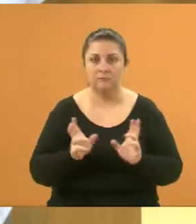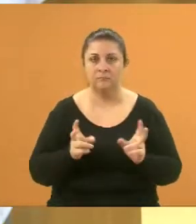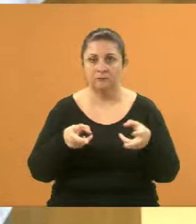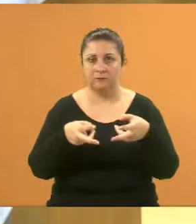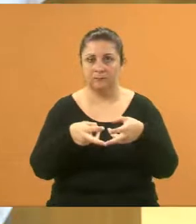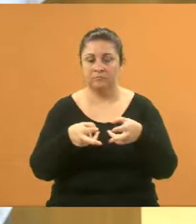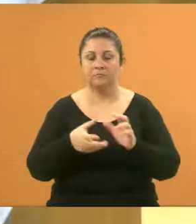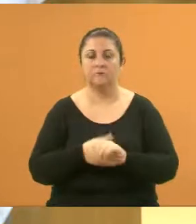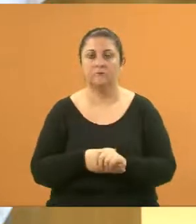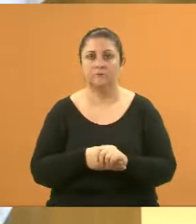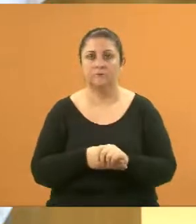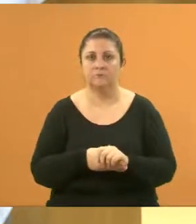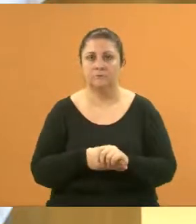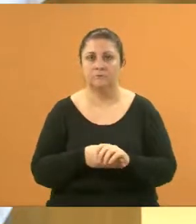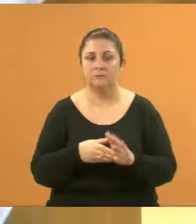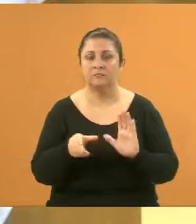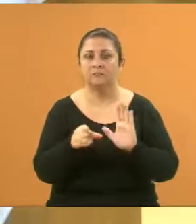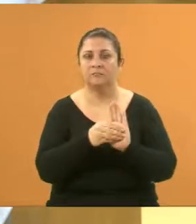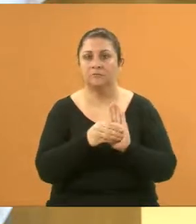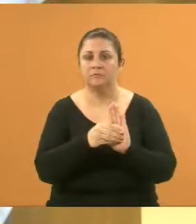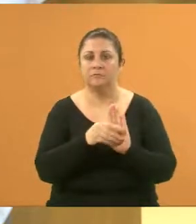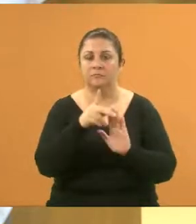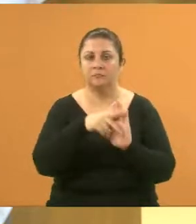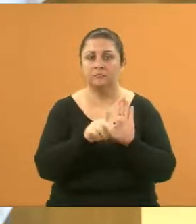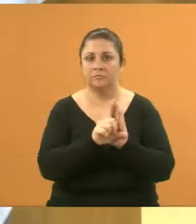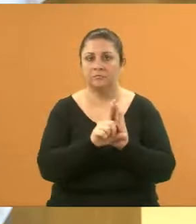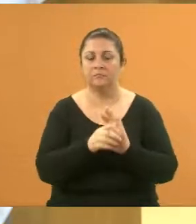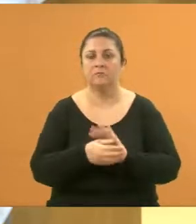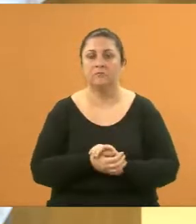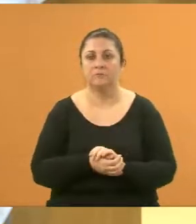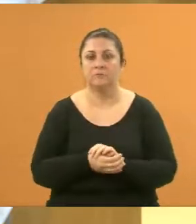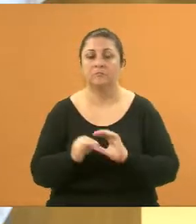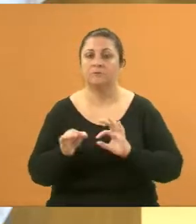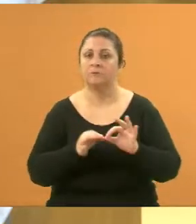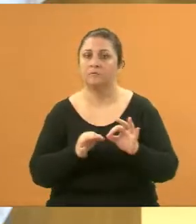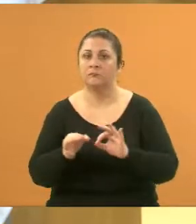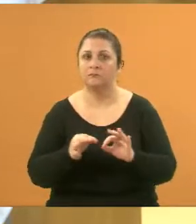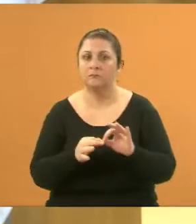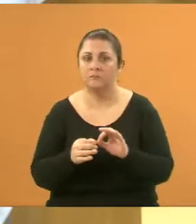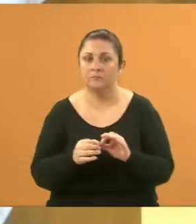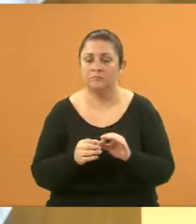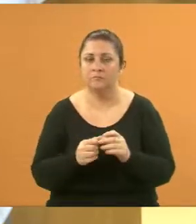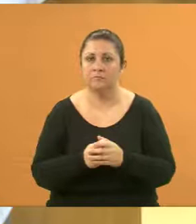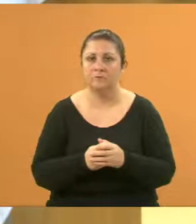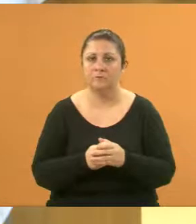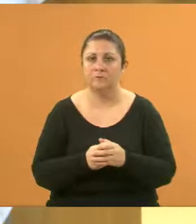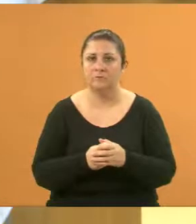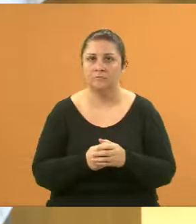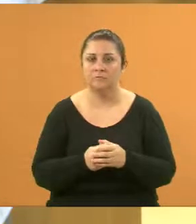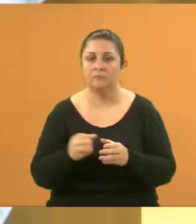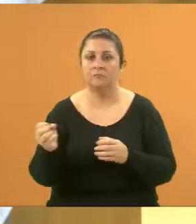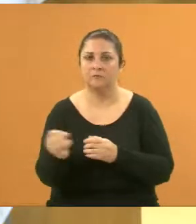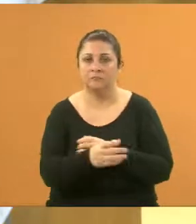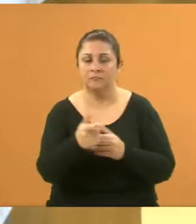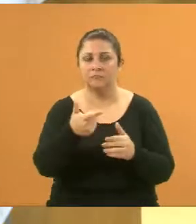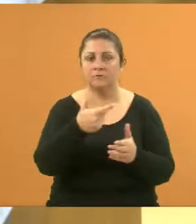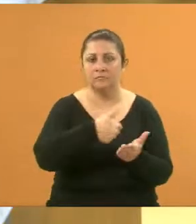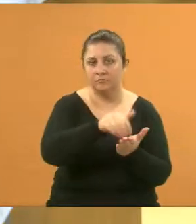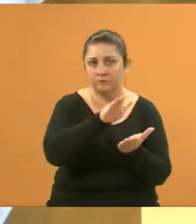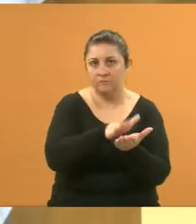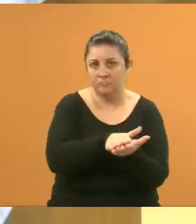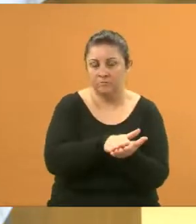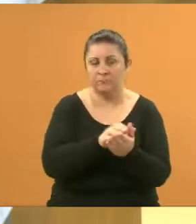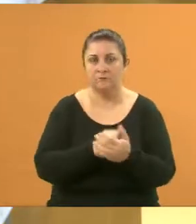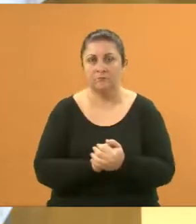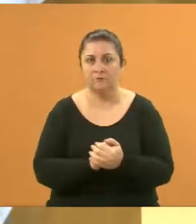Legislativa o incluso projeto de lei complementar que institui o programa de remissão de multa decorrente de